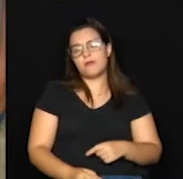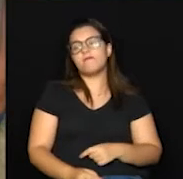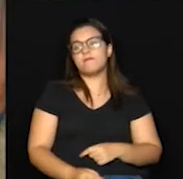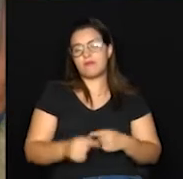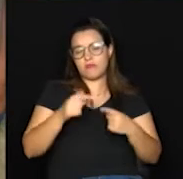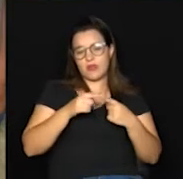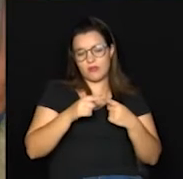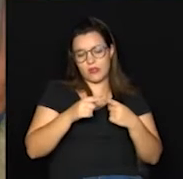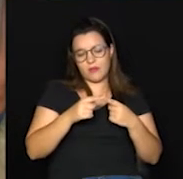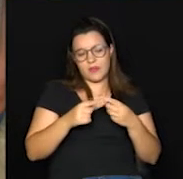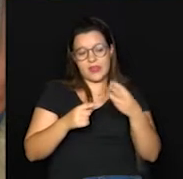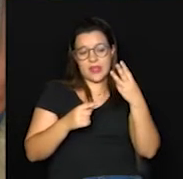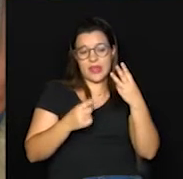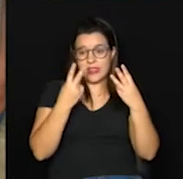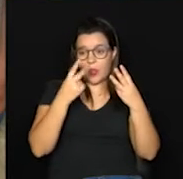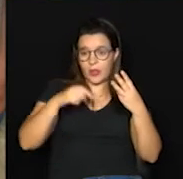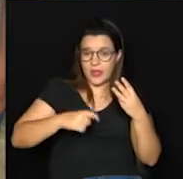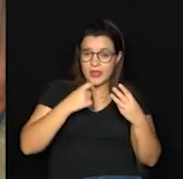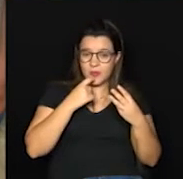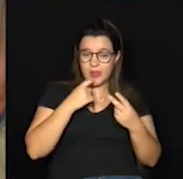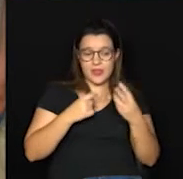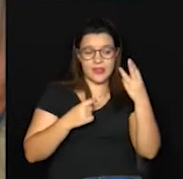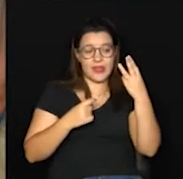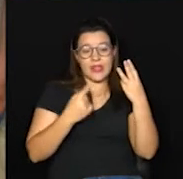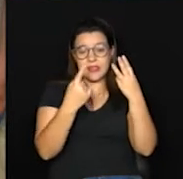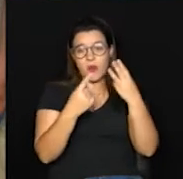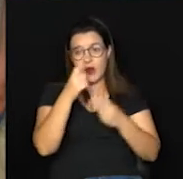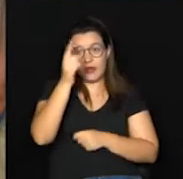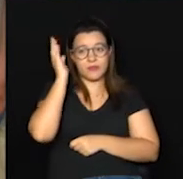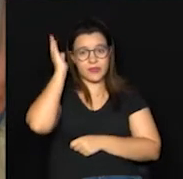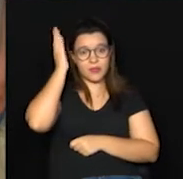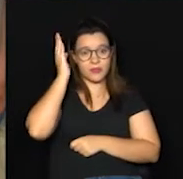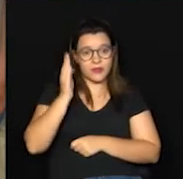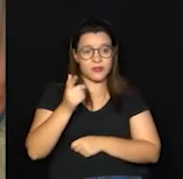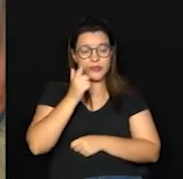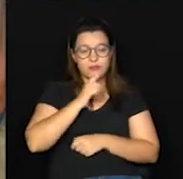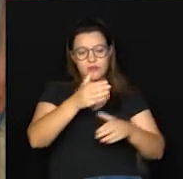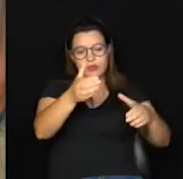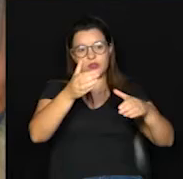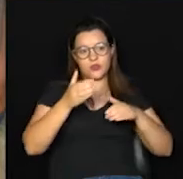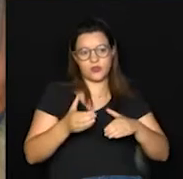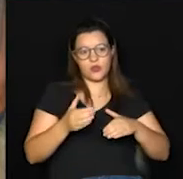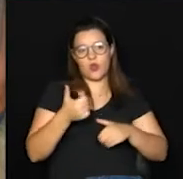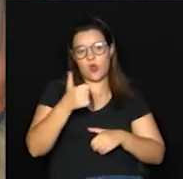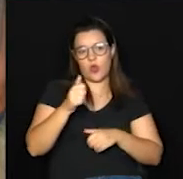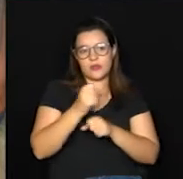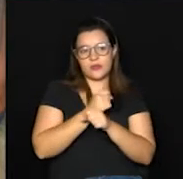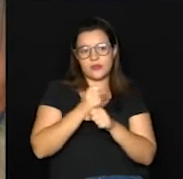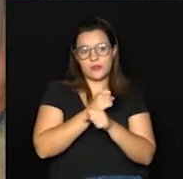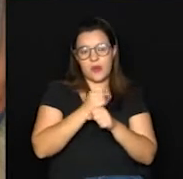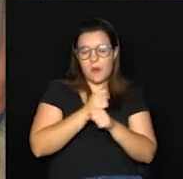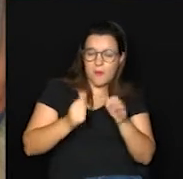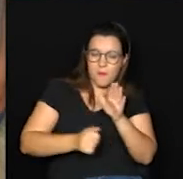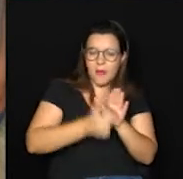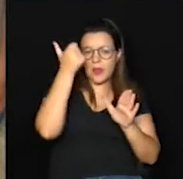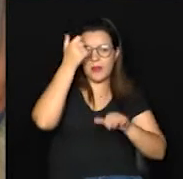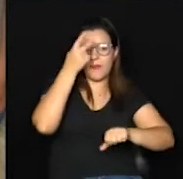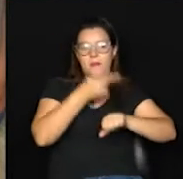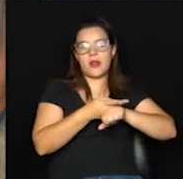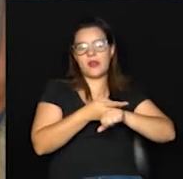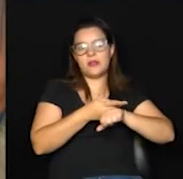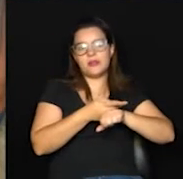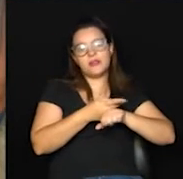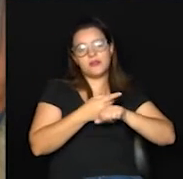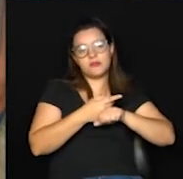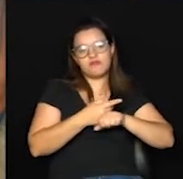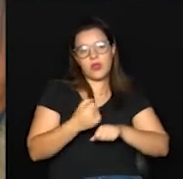Campinas, 3-2 lá em Taubaté. E conquistou o primeiro título. 11 anos de projeto. E este é o primeiro título de